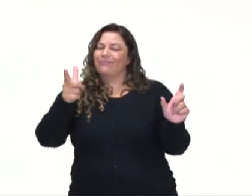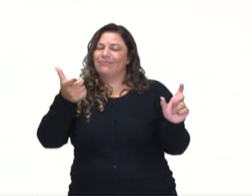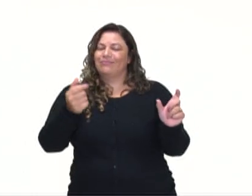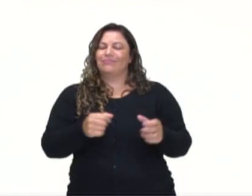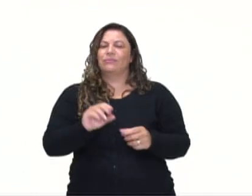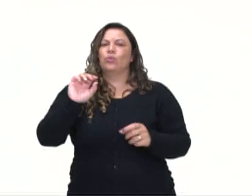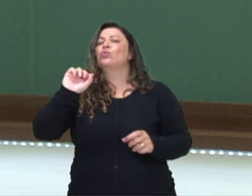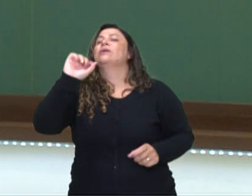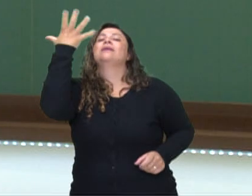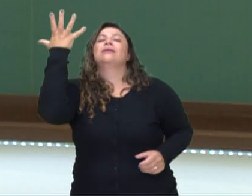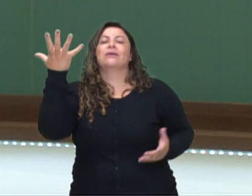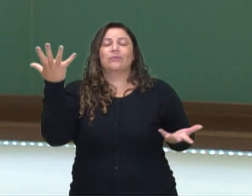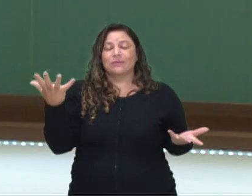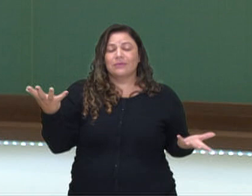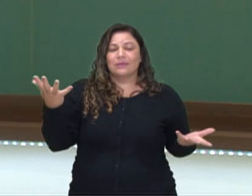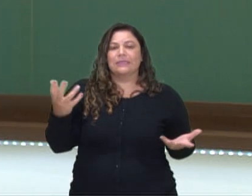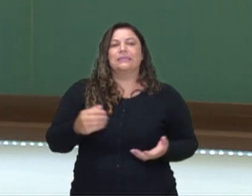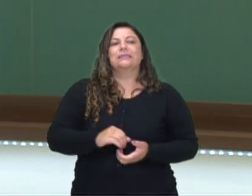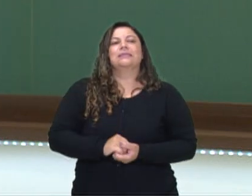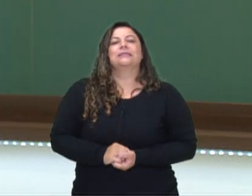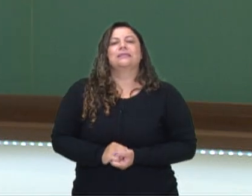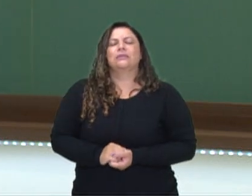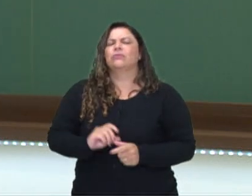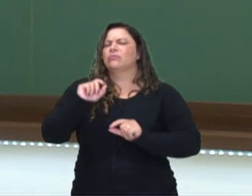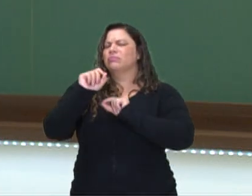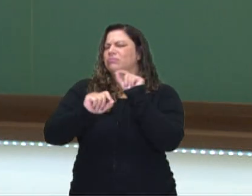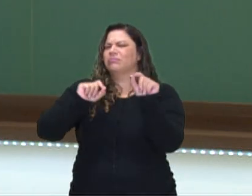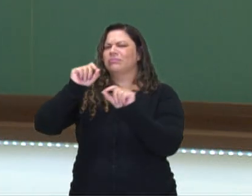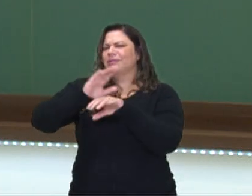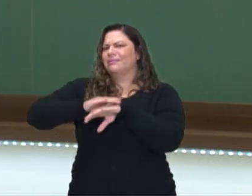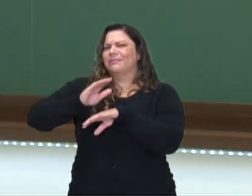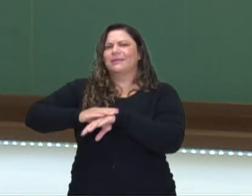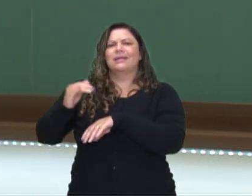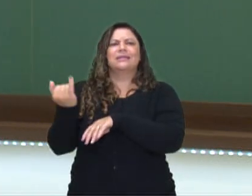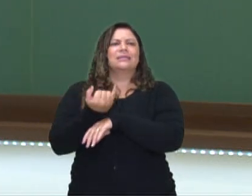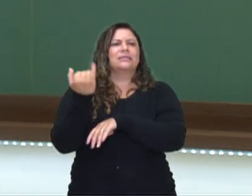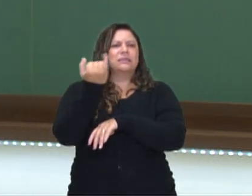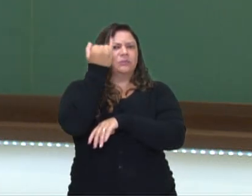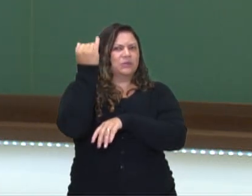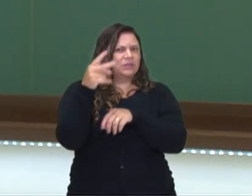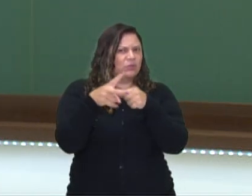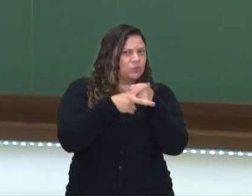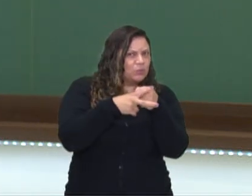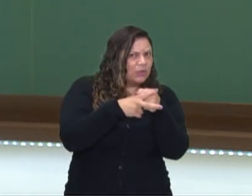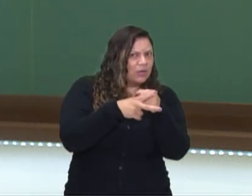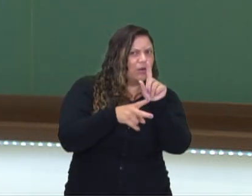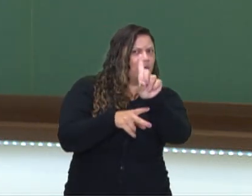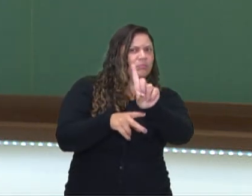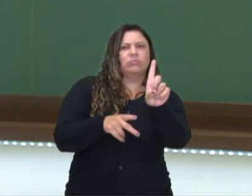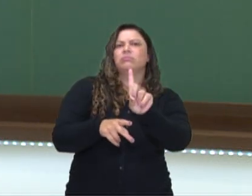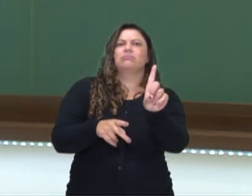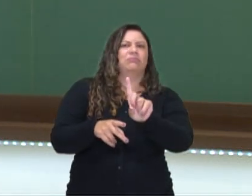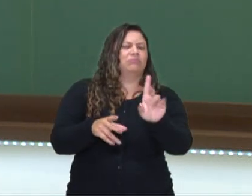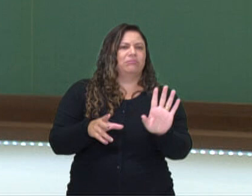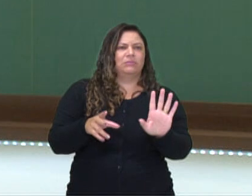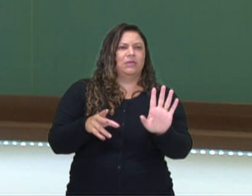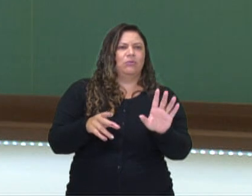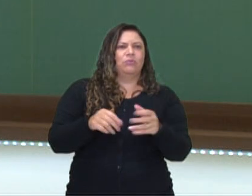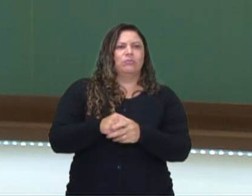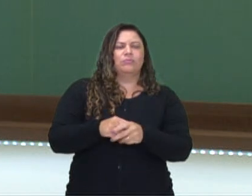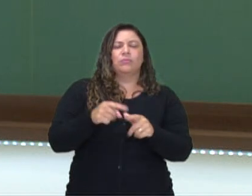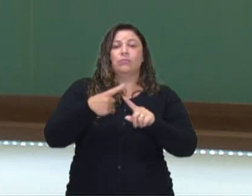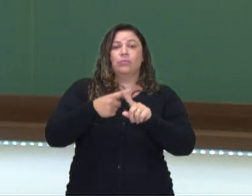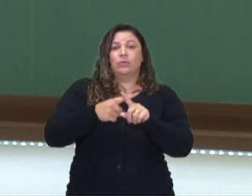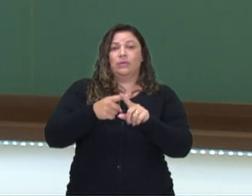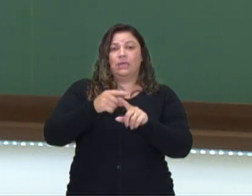que aconteceu, um atributo. E o que é mais importante nesse predicado? O verbo? Não, não é o verbo. Porque não é um verbo